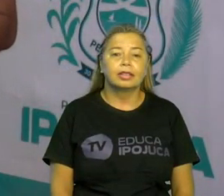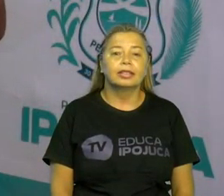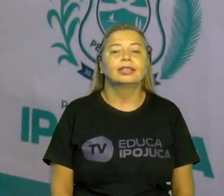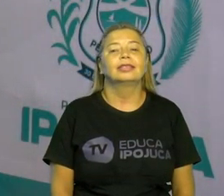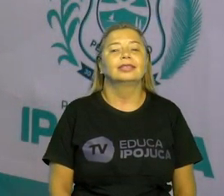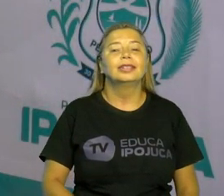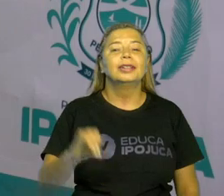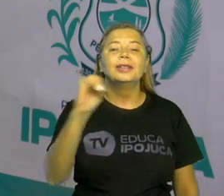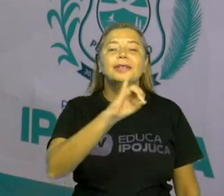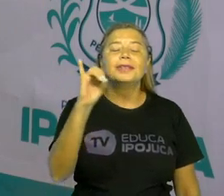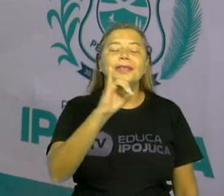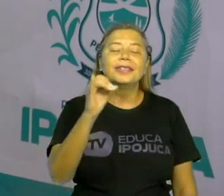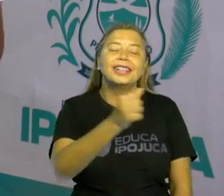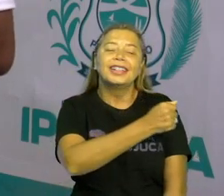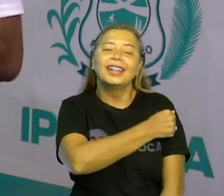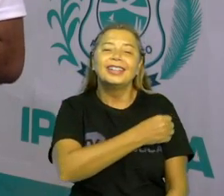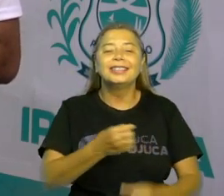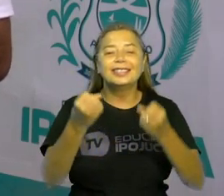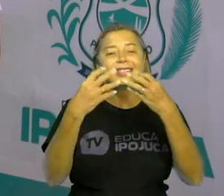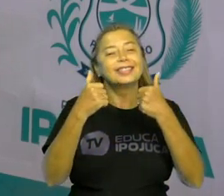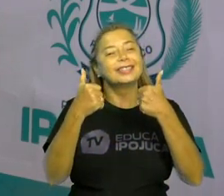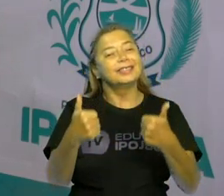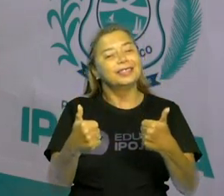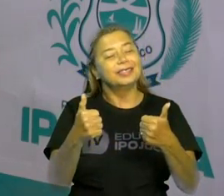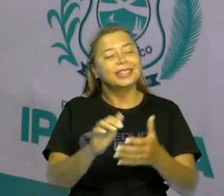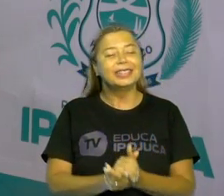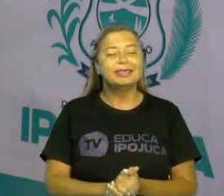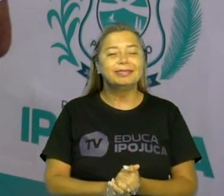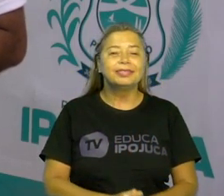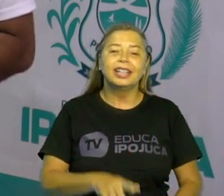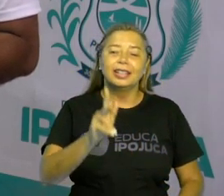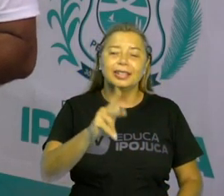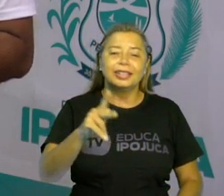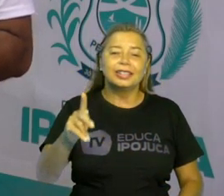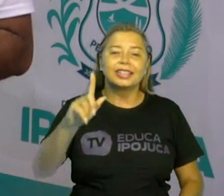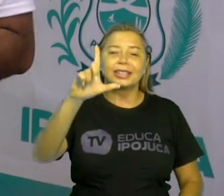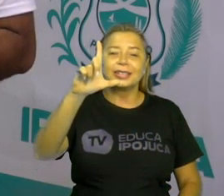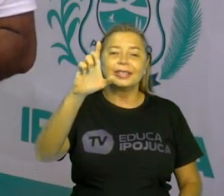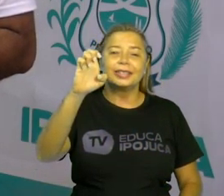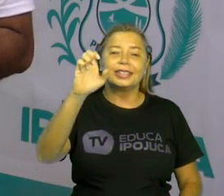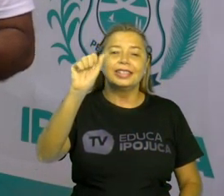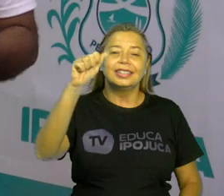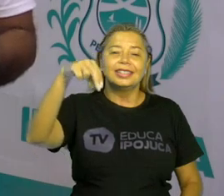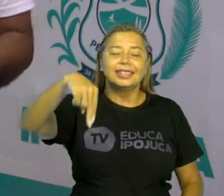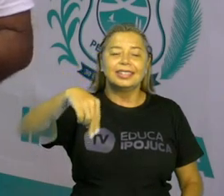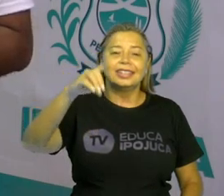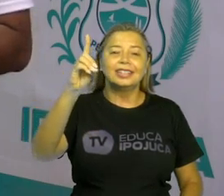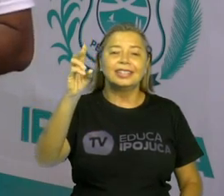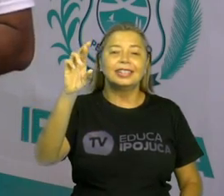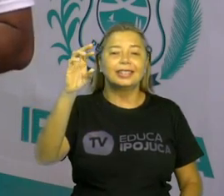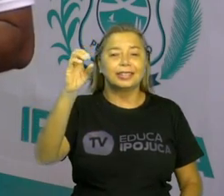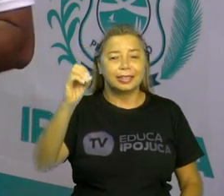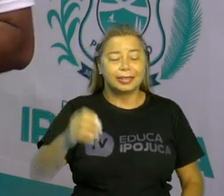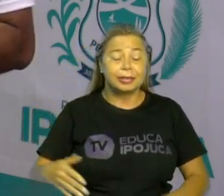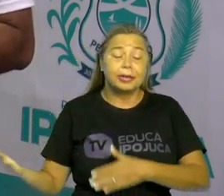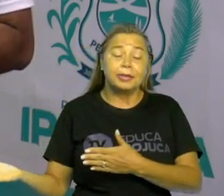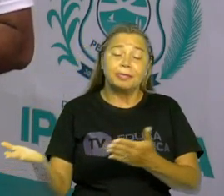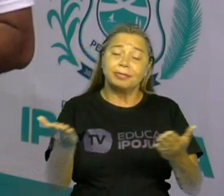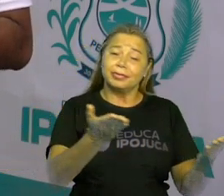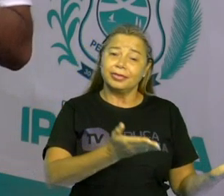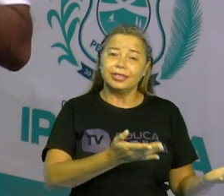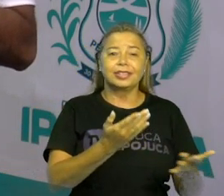oi hello still dance como vocês estão aqui É o Tchan Pedro e sejam bem-vindos a mais uma aula de língua